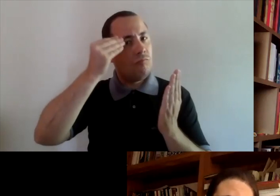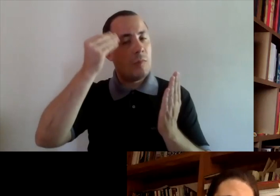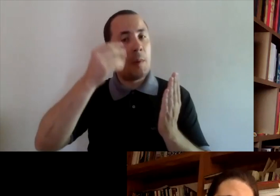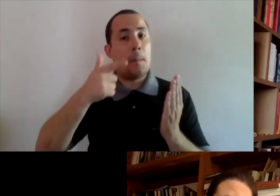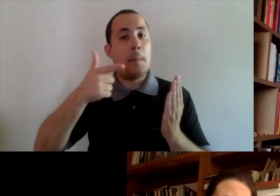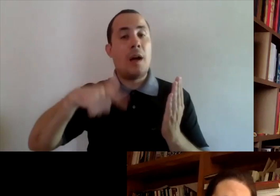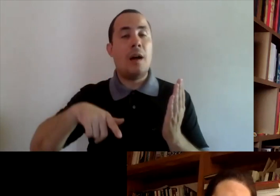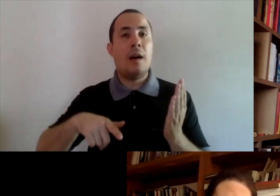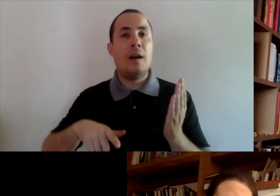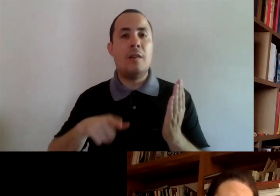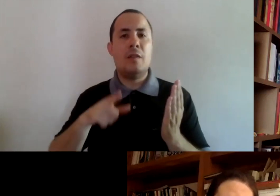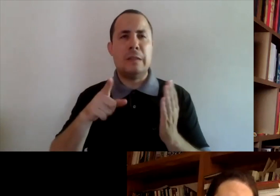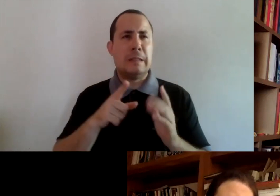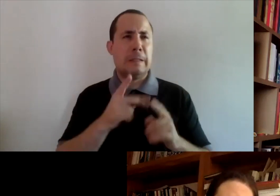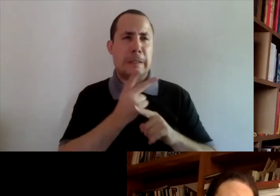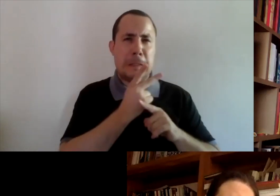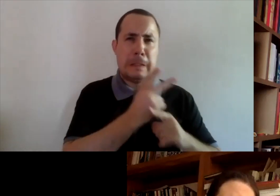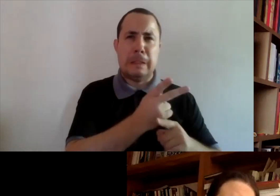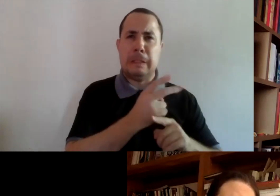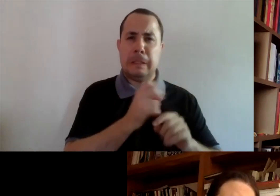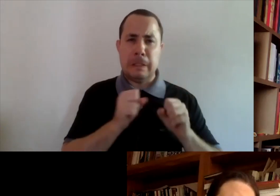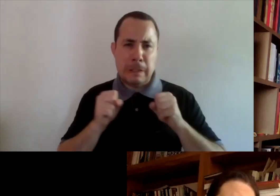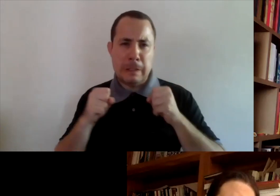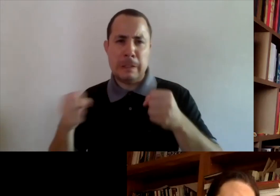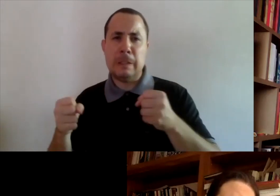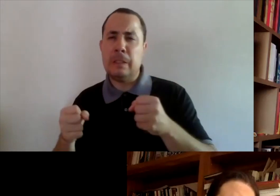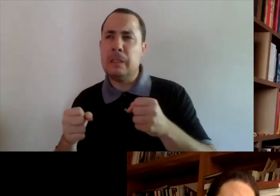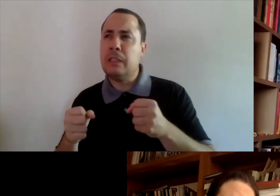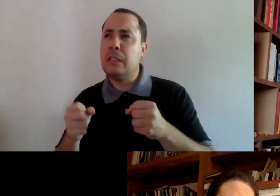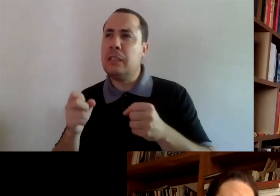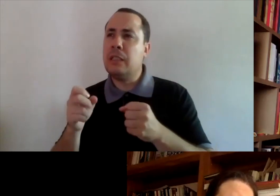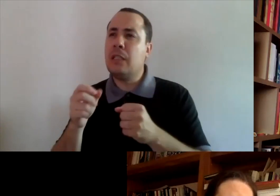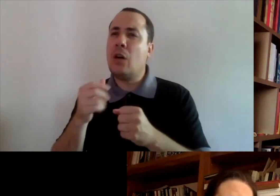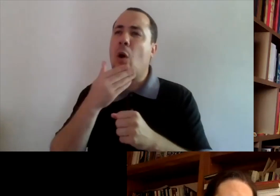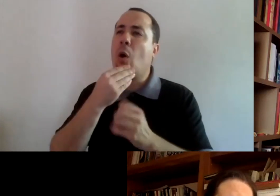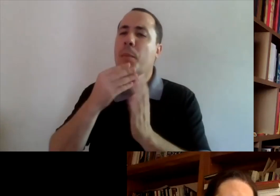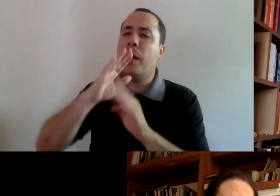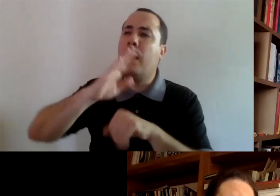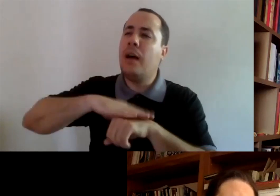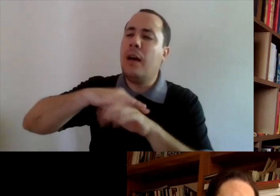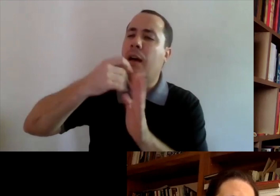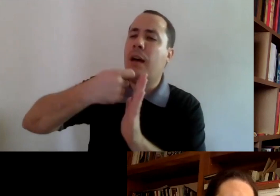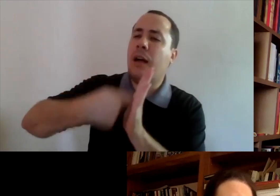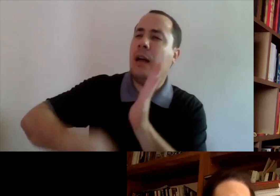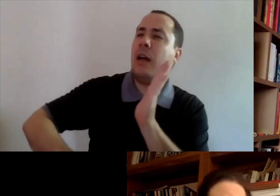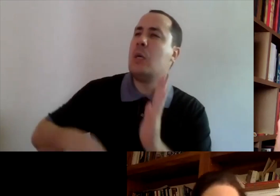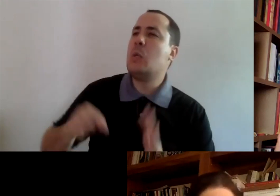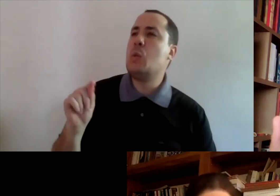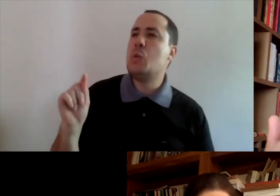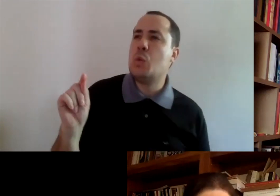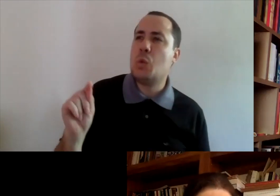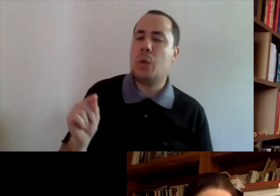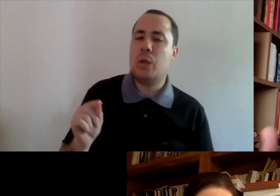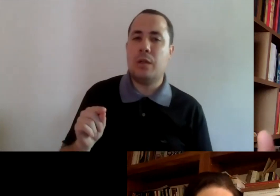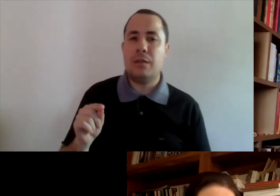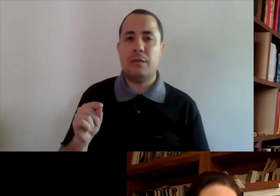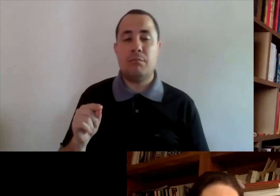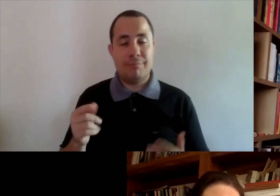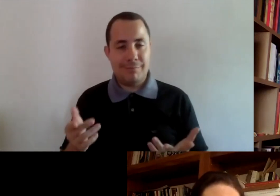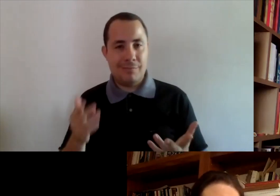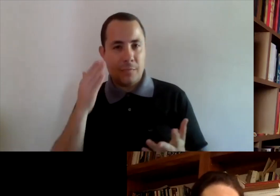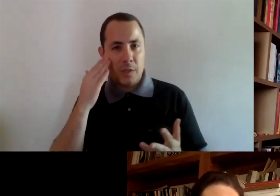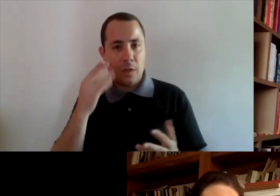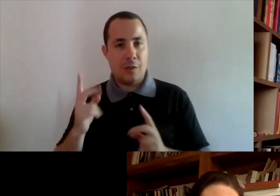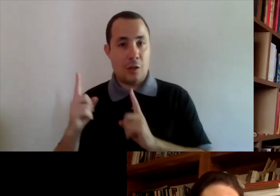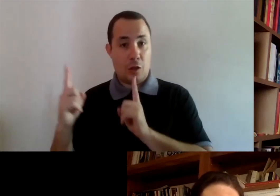livros, de ir atrás dos livros, de querer saber dos autores, né? E é isso que nos une aqui, por isso que eu falei que é tanto um bate-papo entre nós dois, a